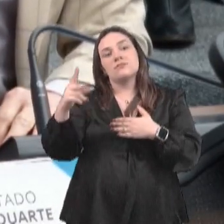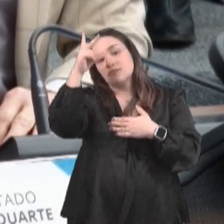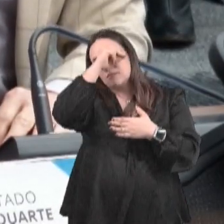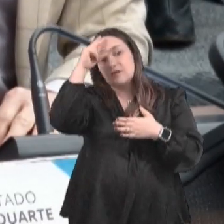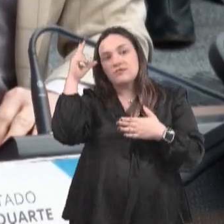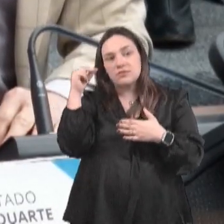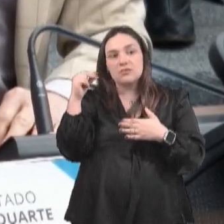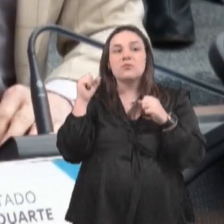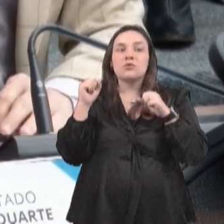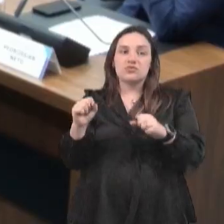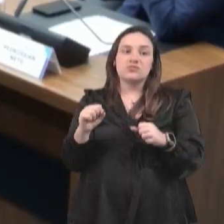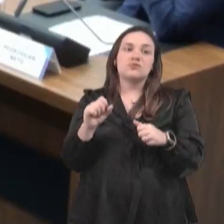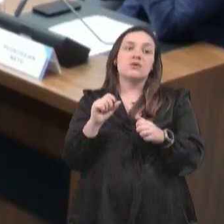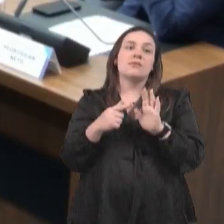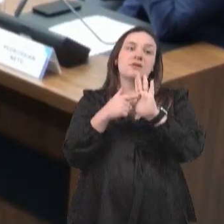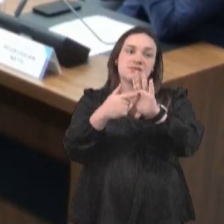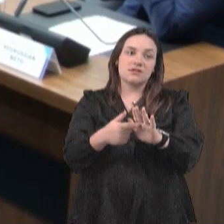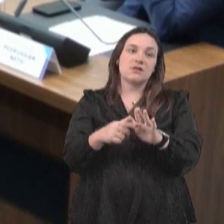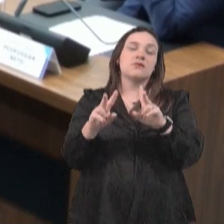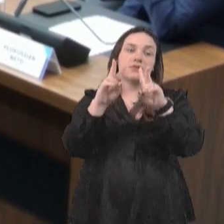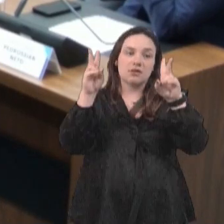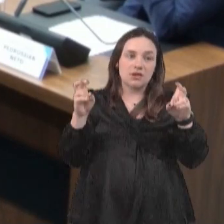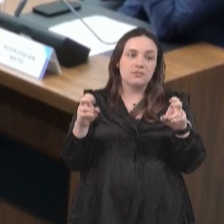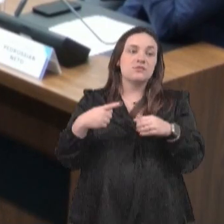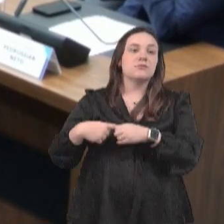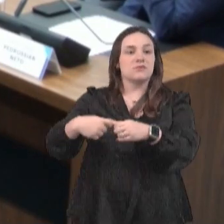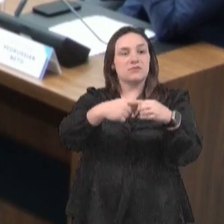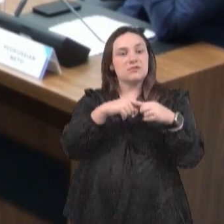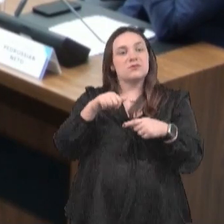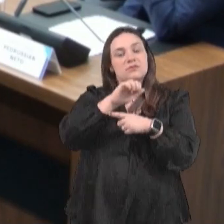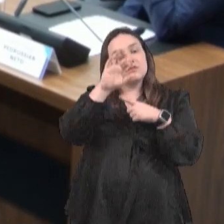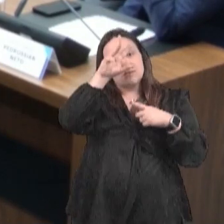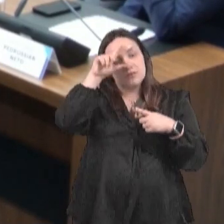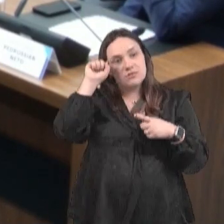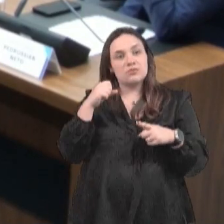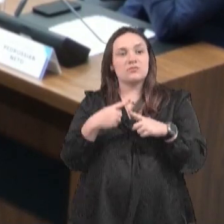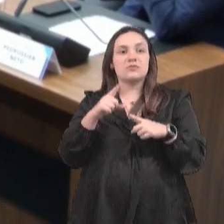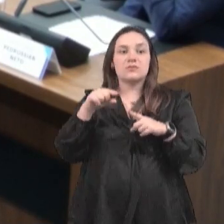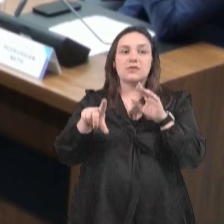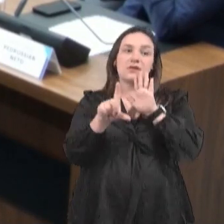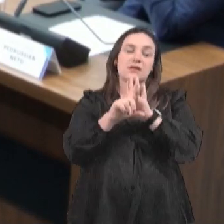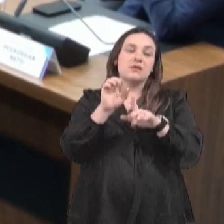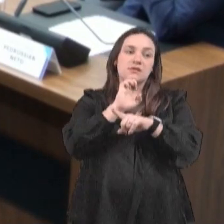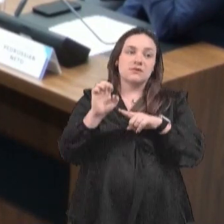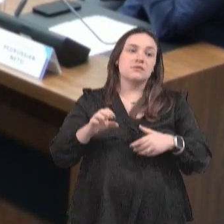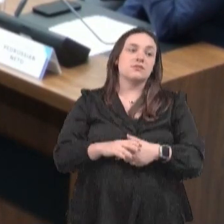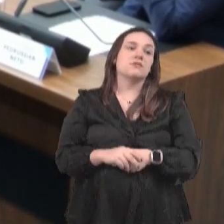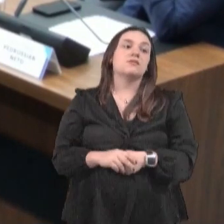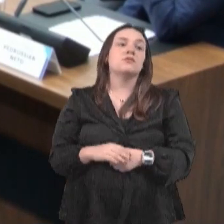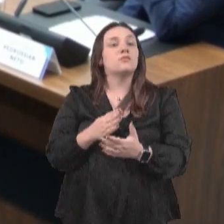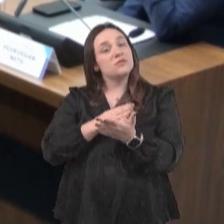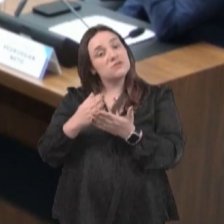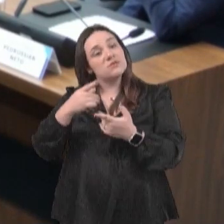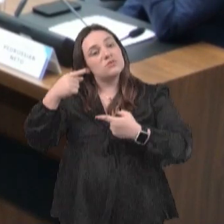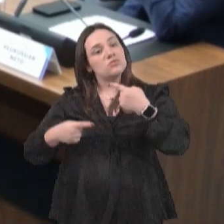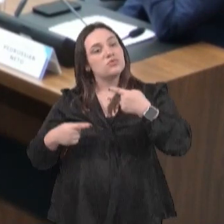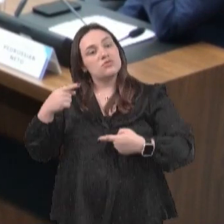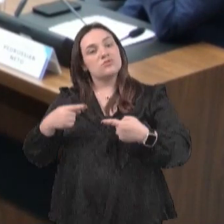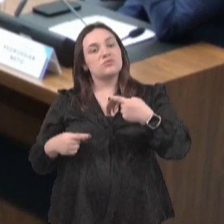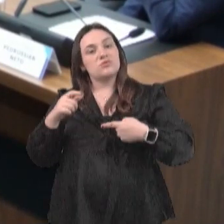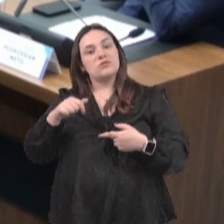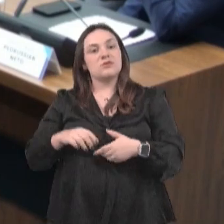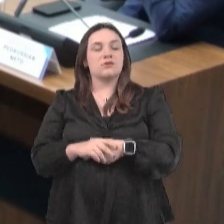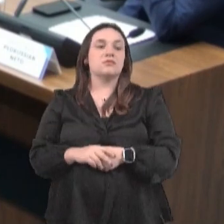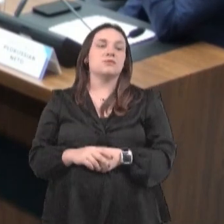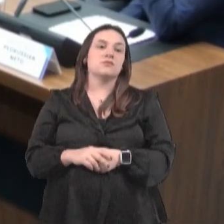inclusive, pode colocar isso na pauta, os municípios do Mato Grosso do Sul, por ser uma lei estadual, colocar na pauta, se não quer